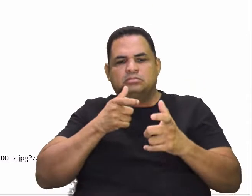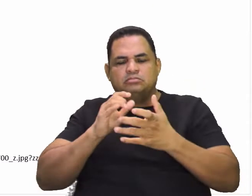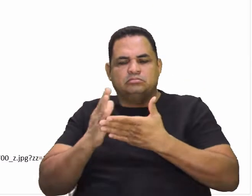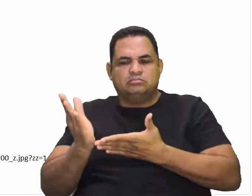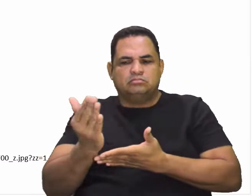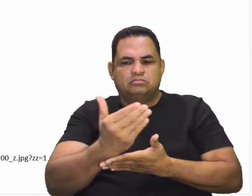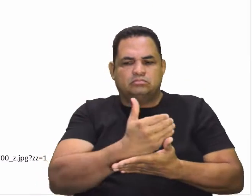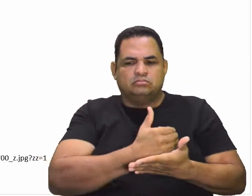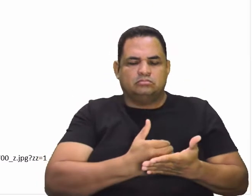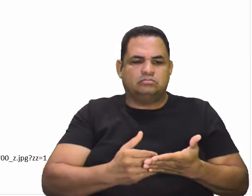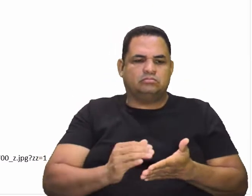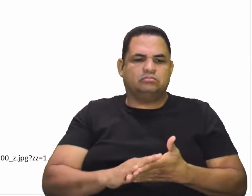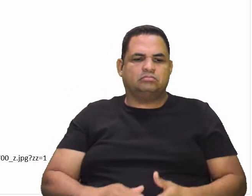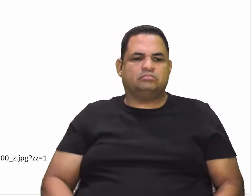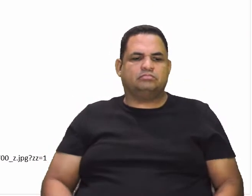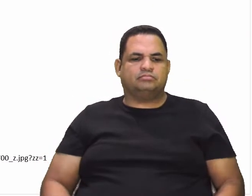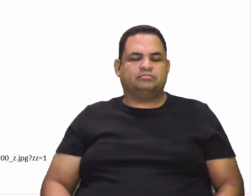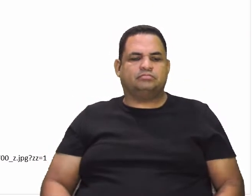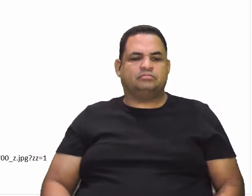E eram